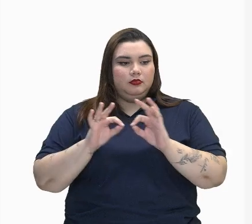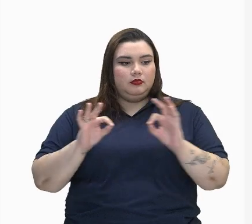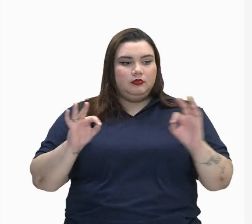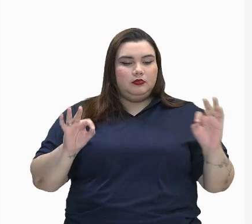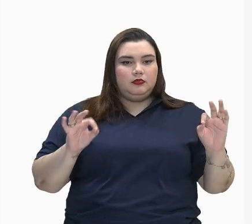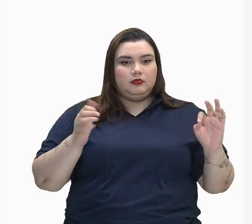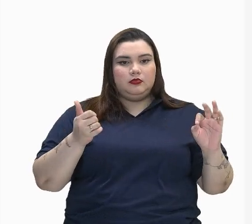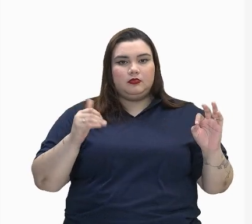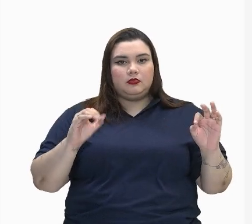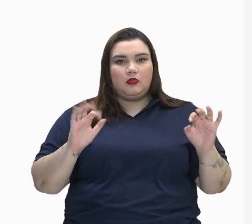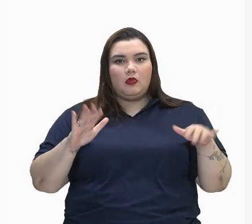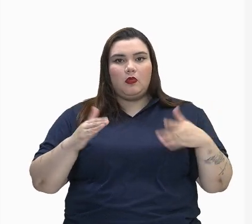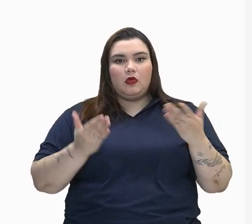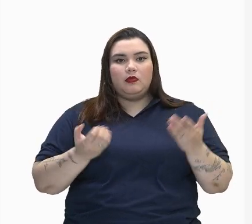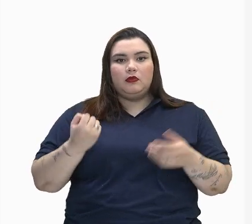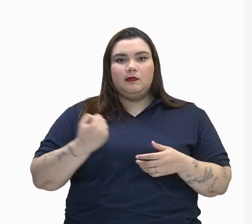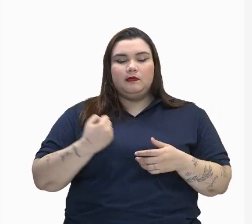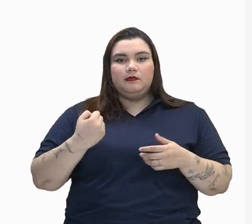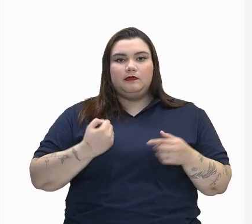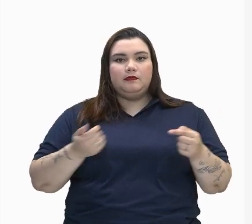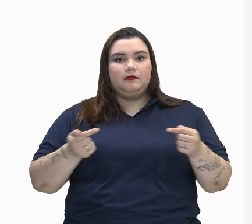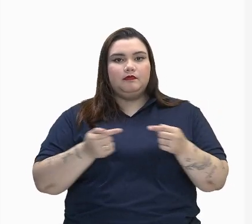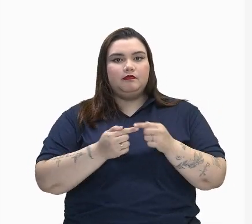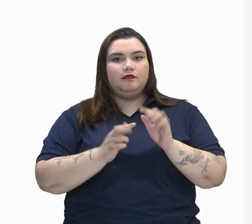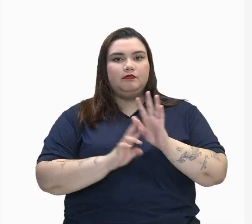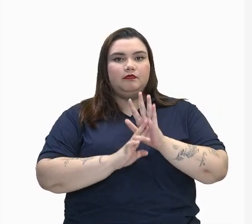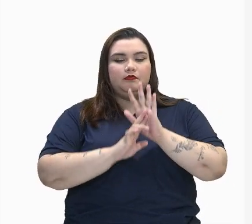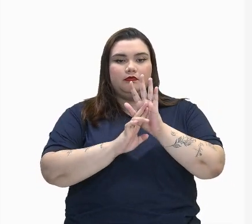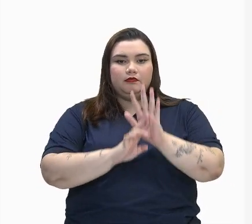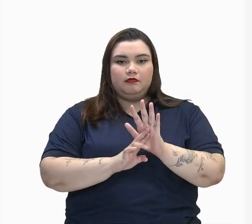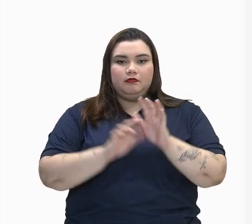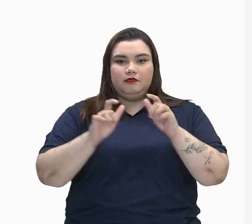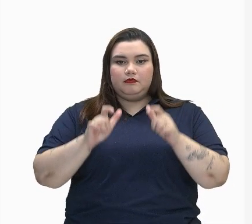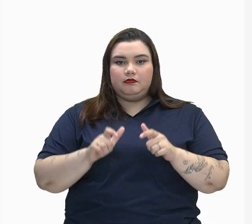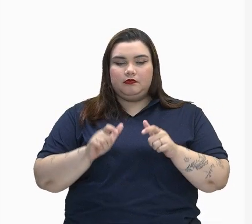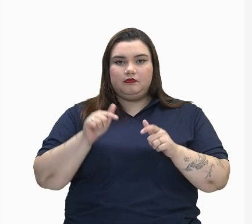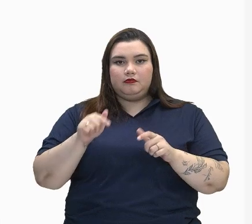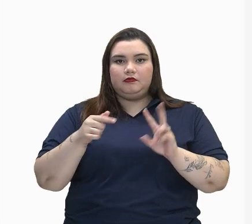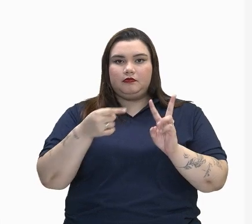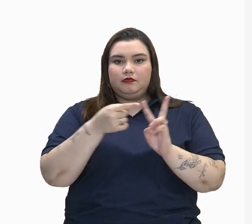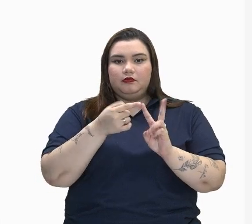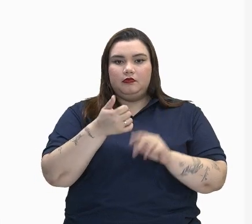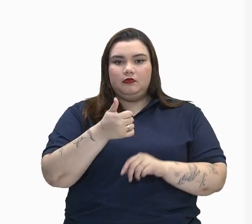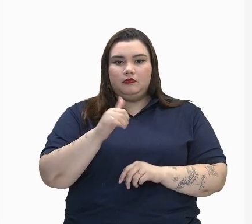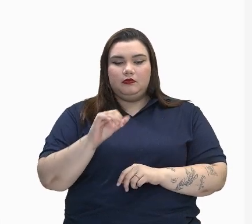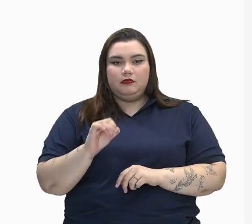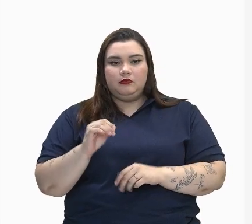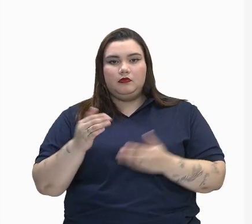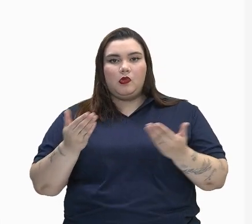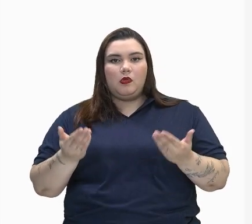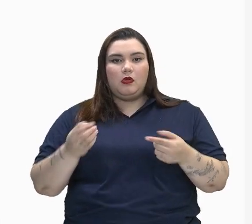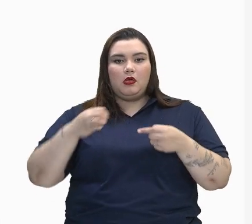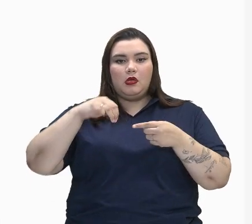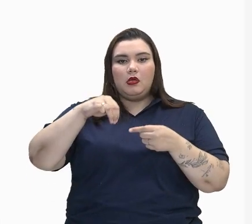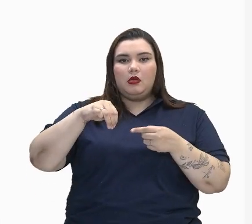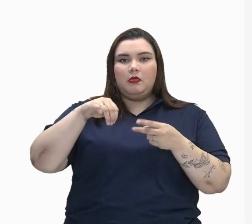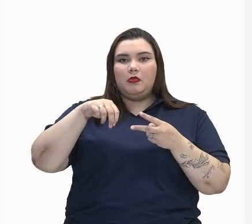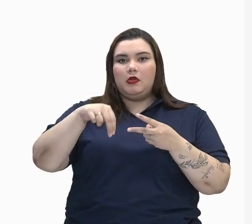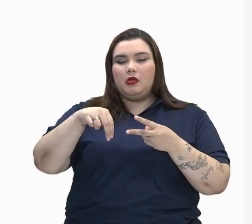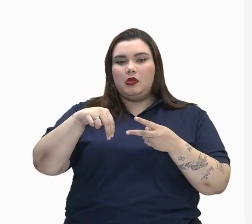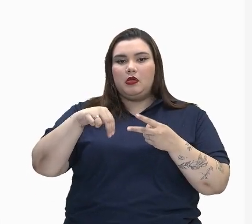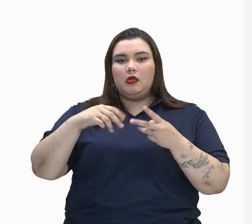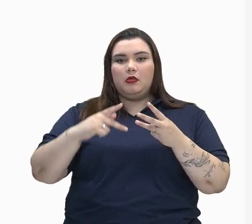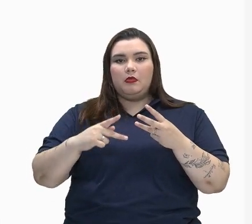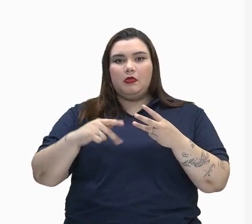Qual desses números aí está representando a localização de raiz de 10? É o M, o N, o P ou o